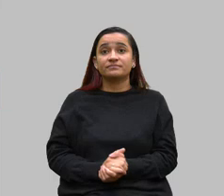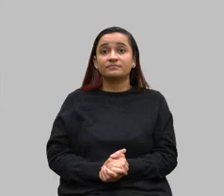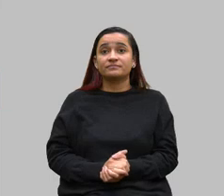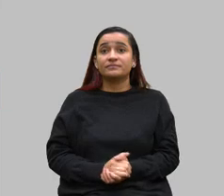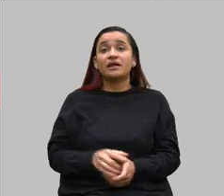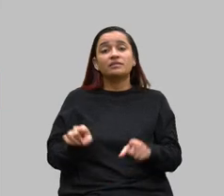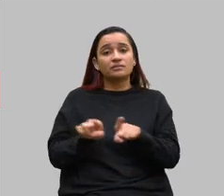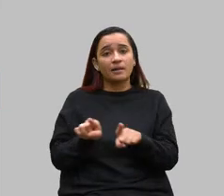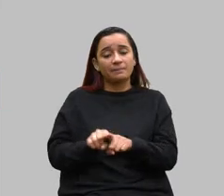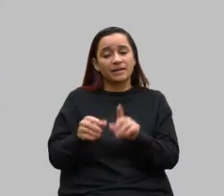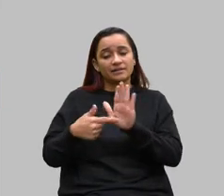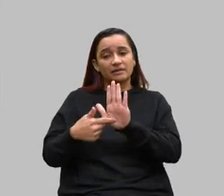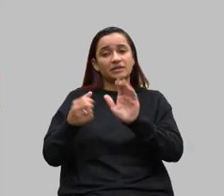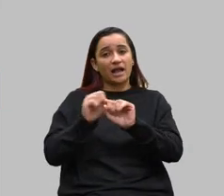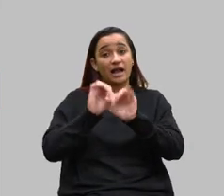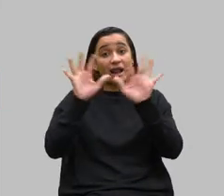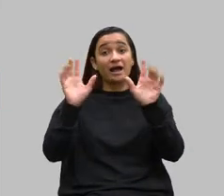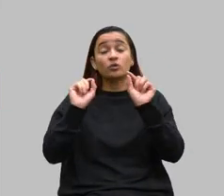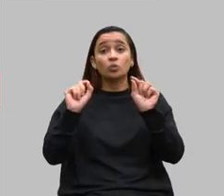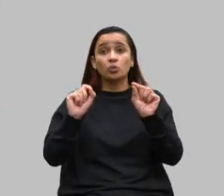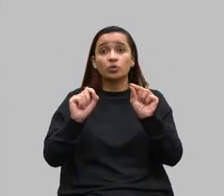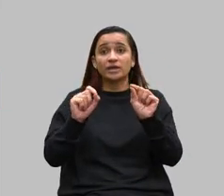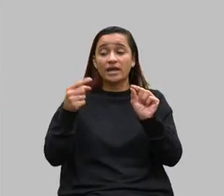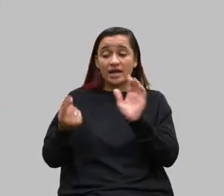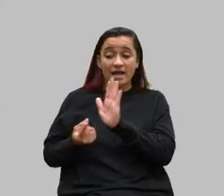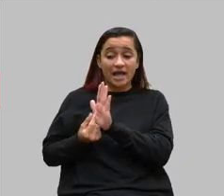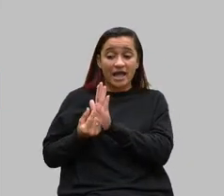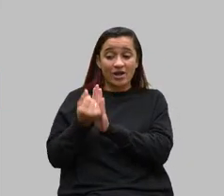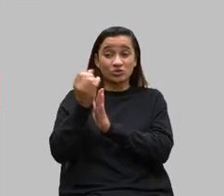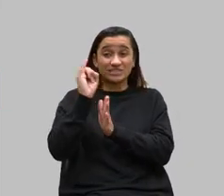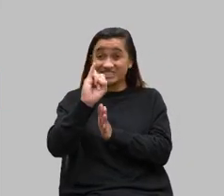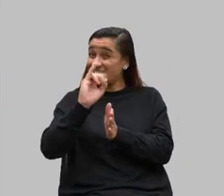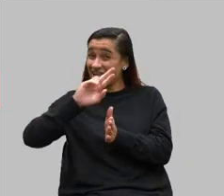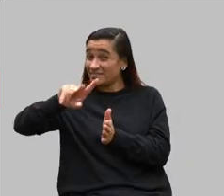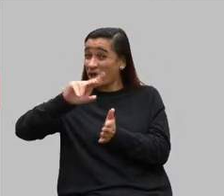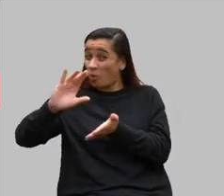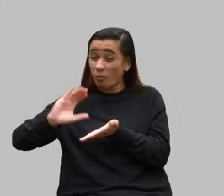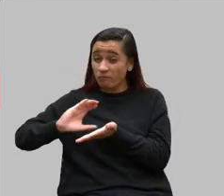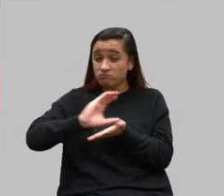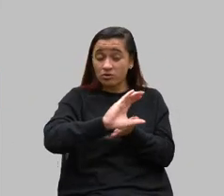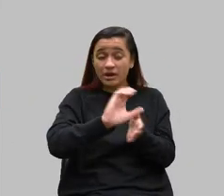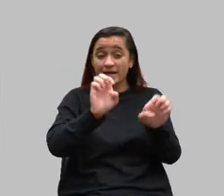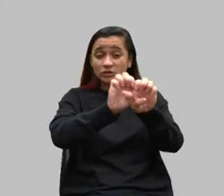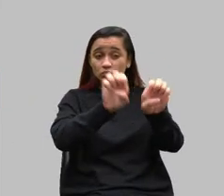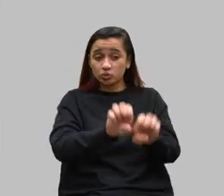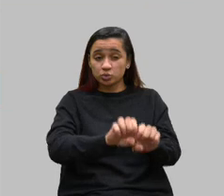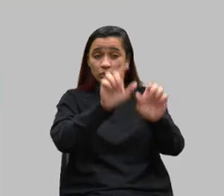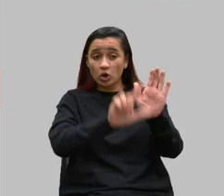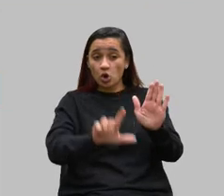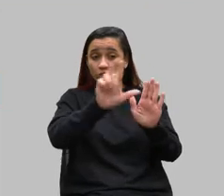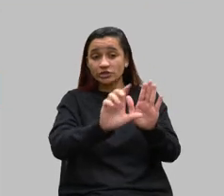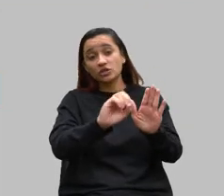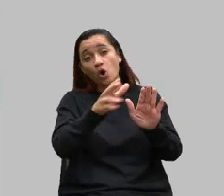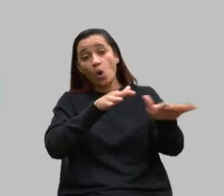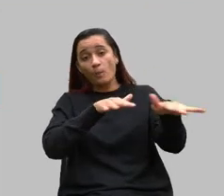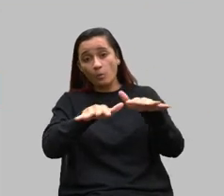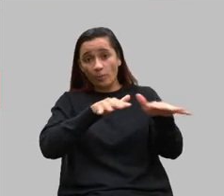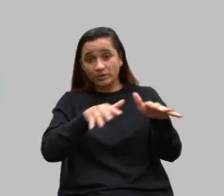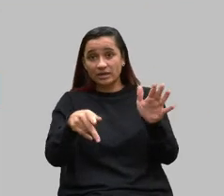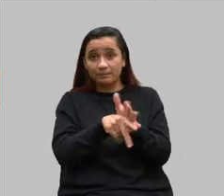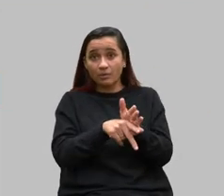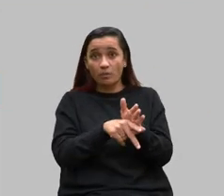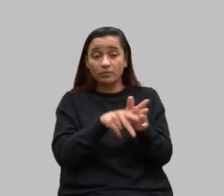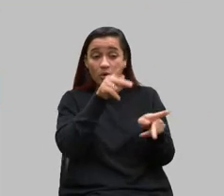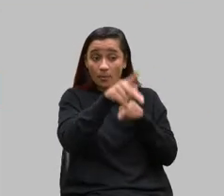deixando bem claro no sentido que os recursos não sejam aplicados em infraestrutura logística ou de mobilidade de titularidade